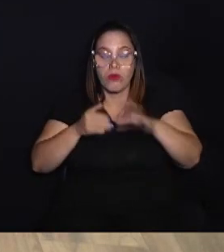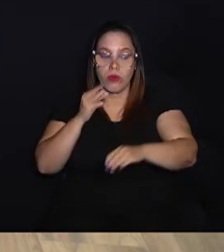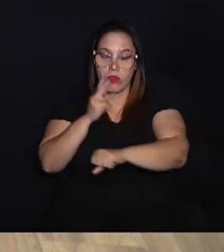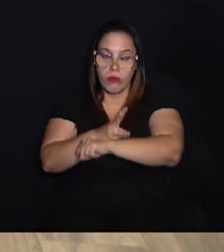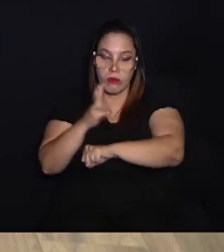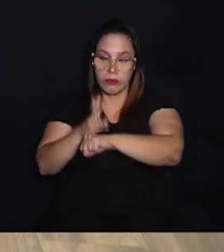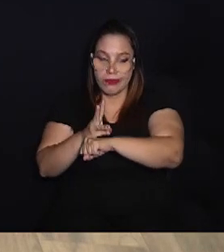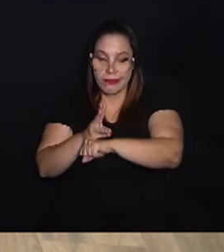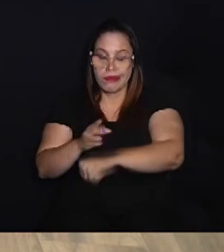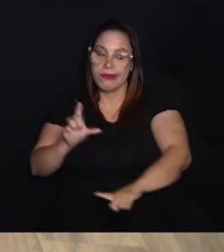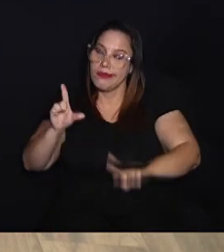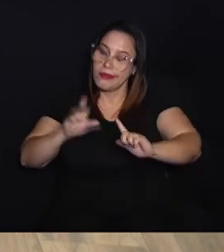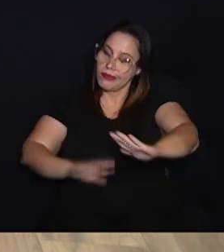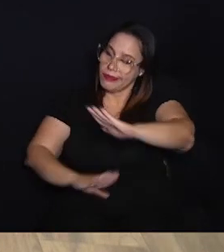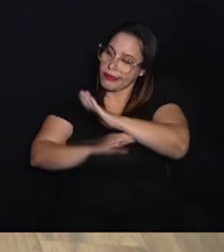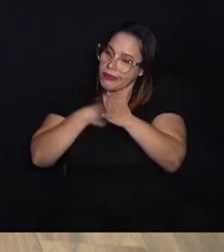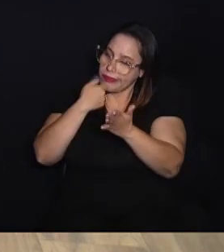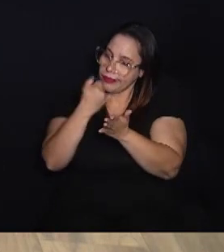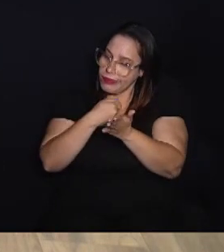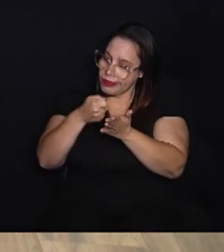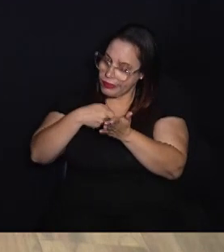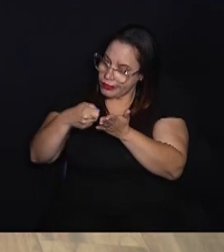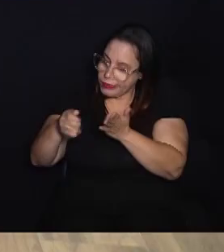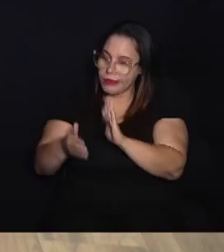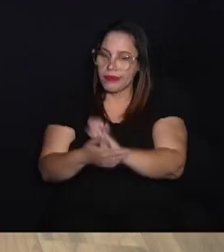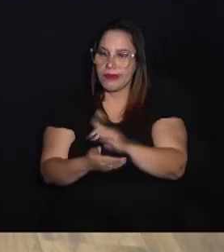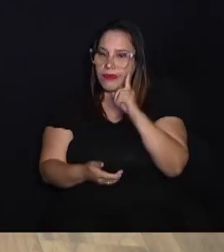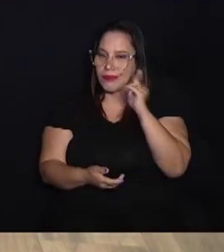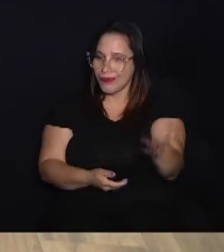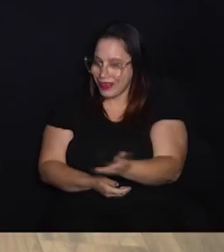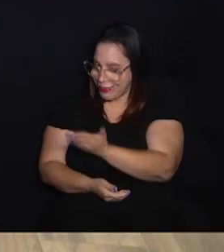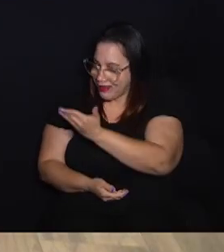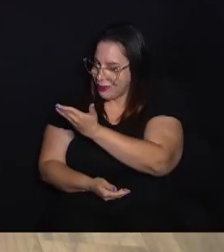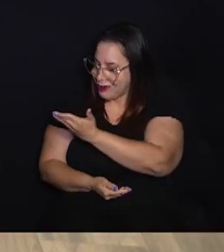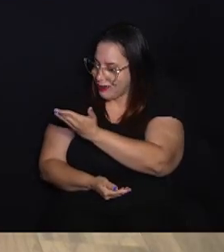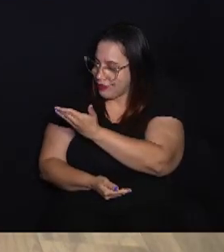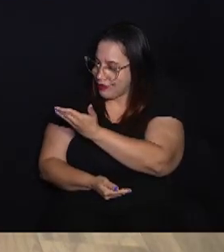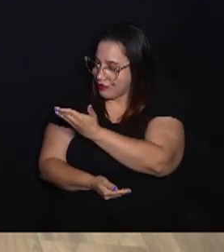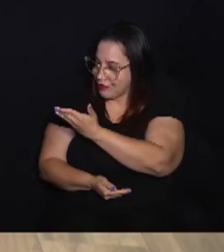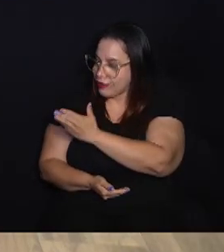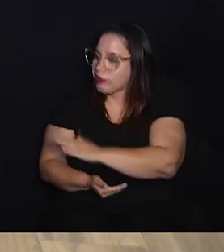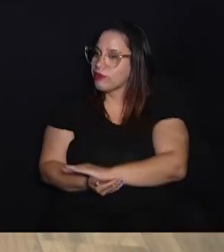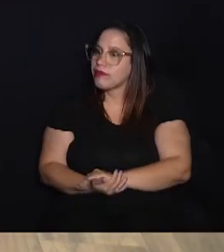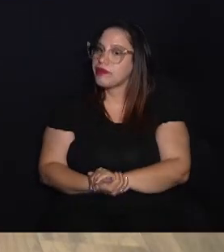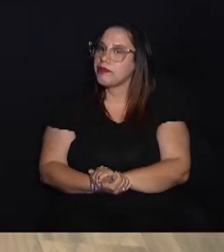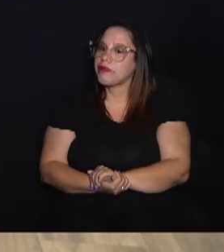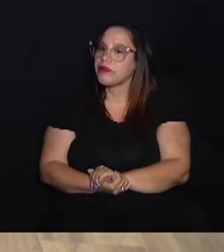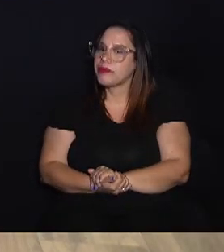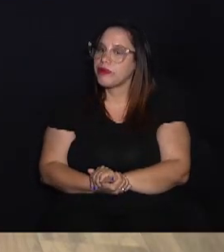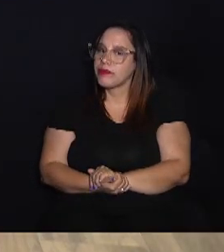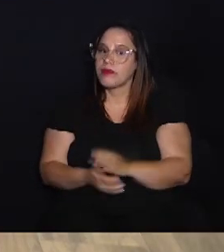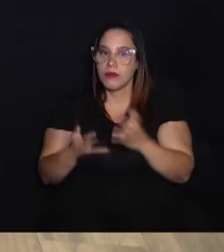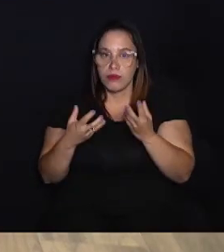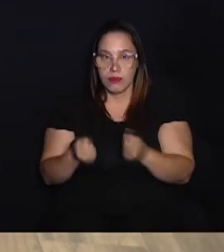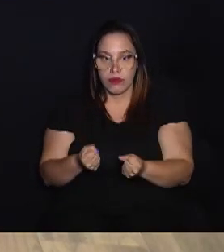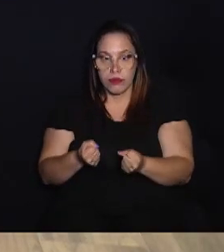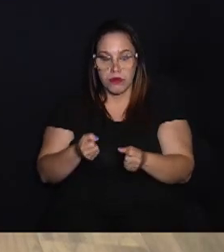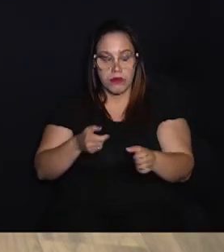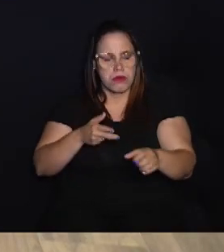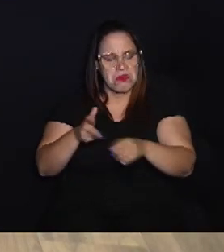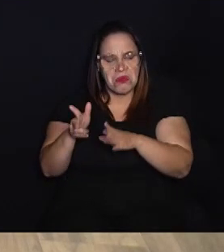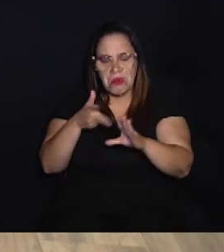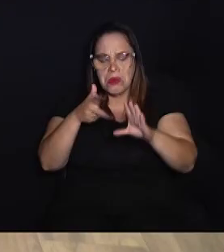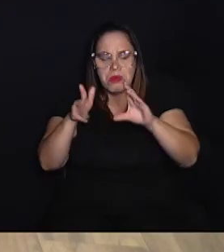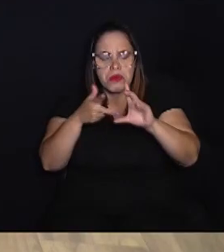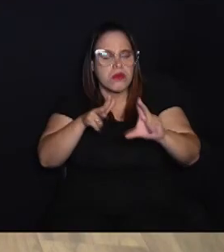da TV Câmara Campinas. Anote aí, 19 97829 3776. Se preferir, aponte a câmera do